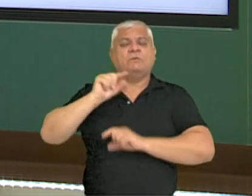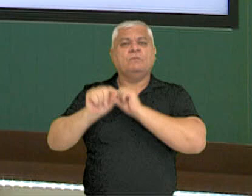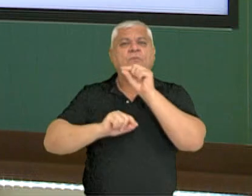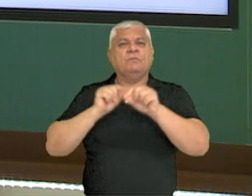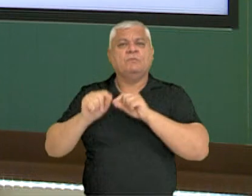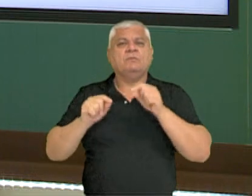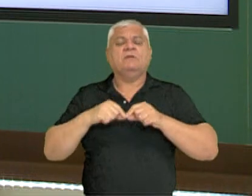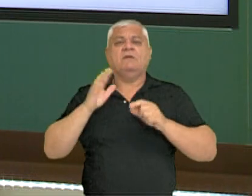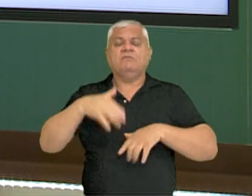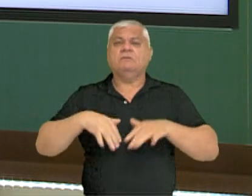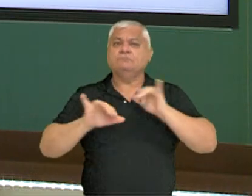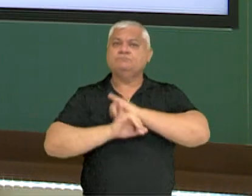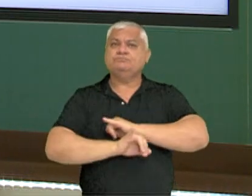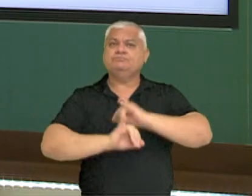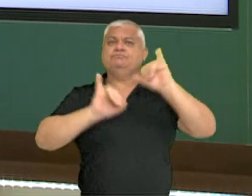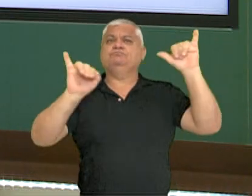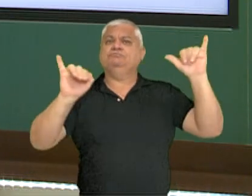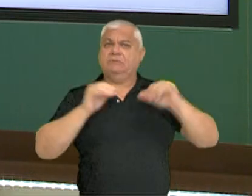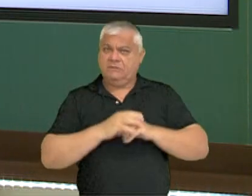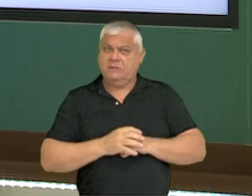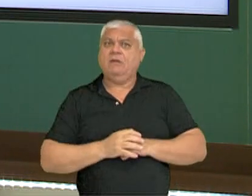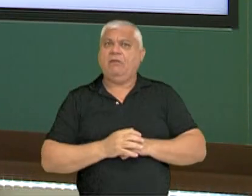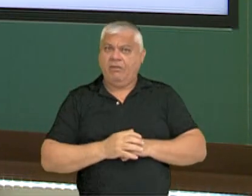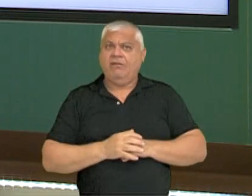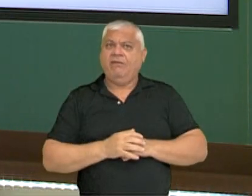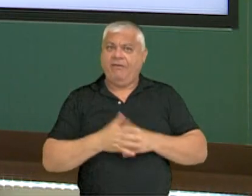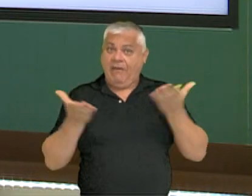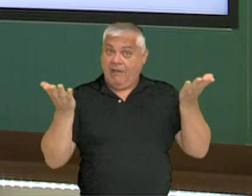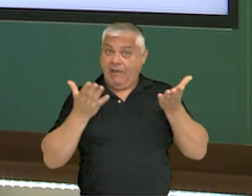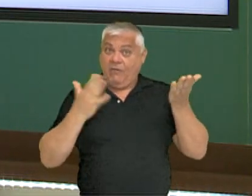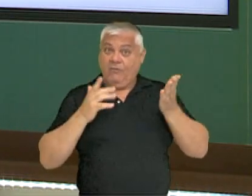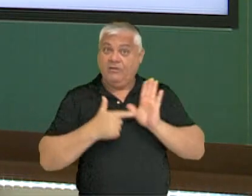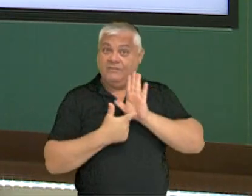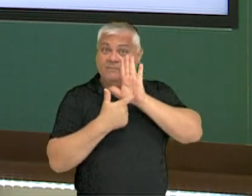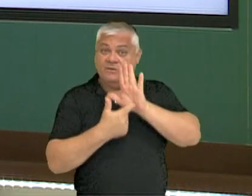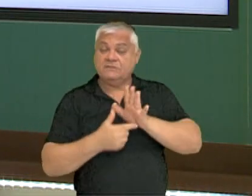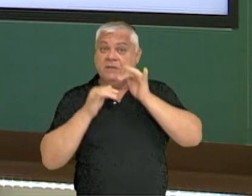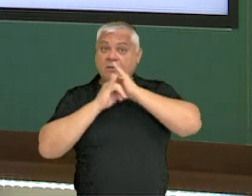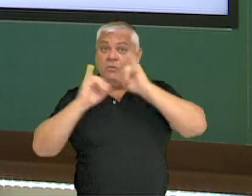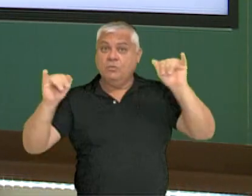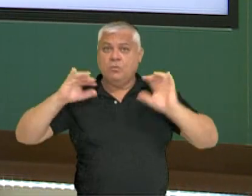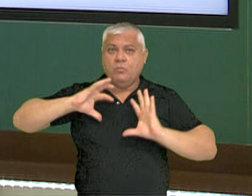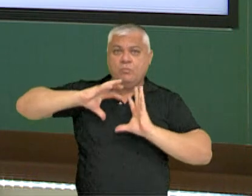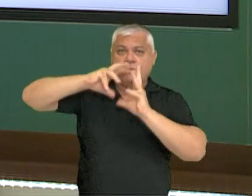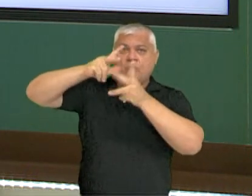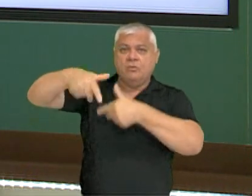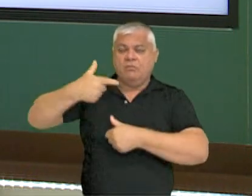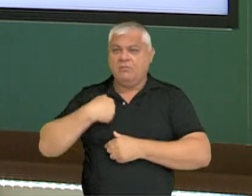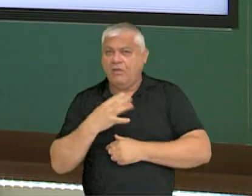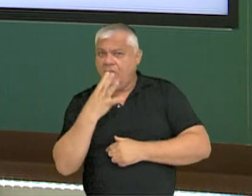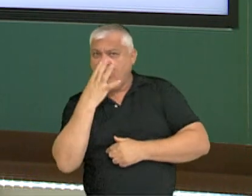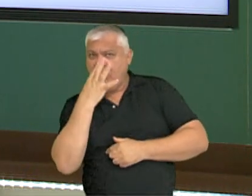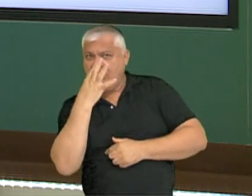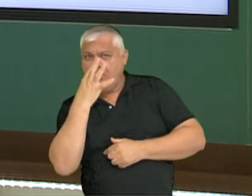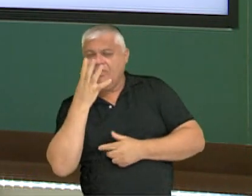que elas viram notícia. E essa foi uma ação aqui que causou uma repercussão muito grande na época,